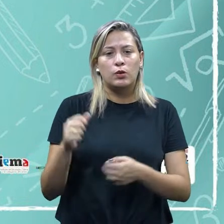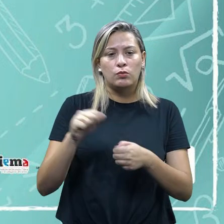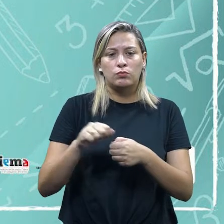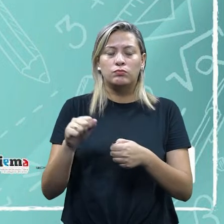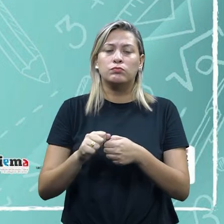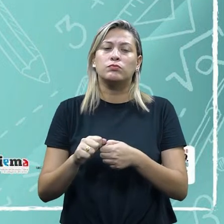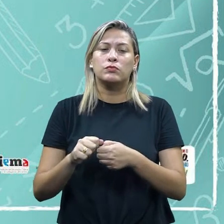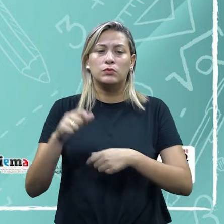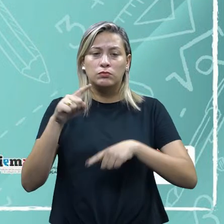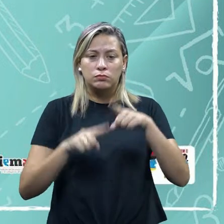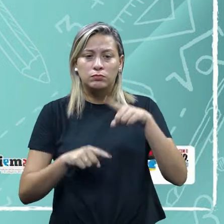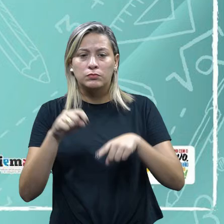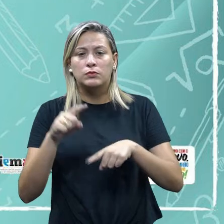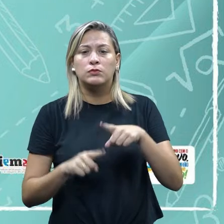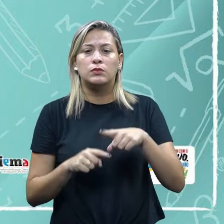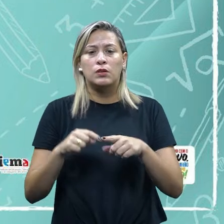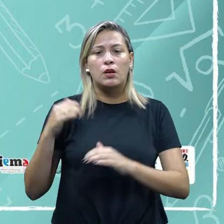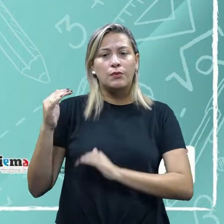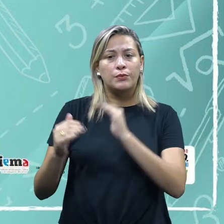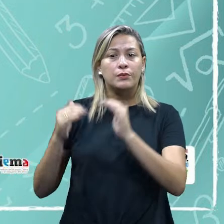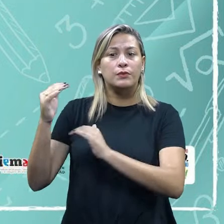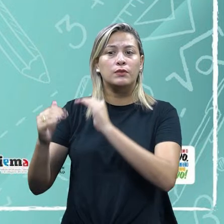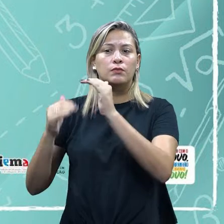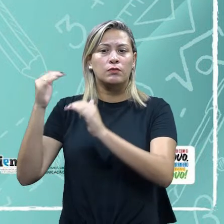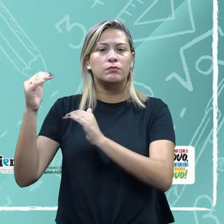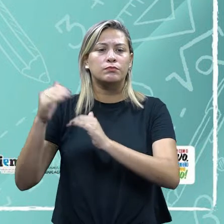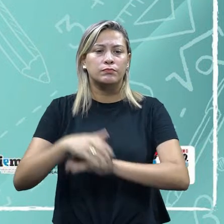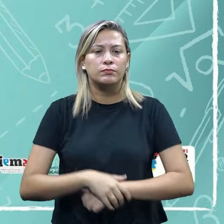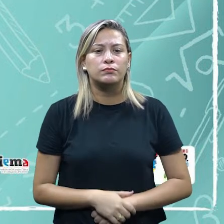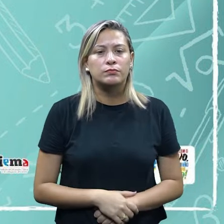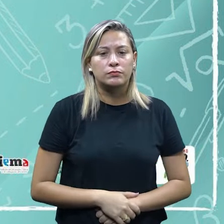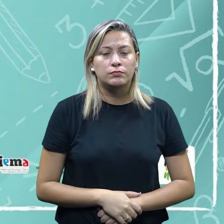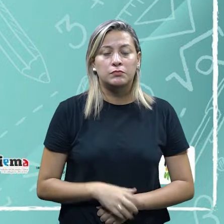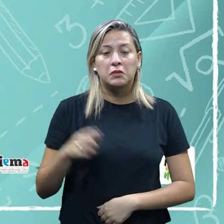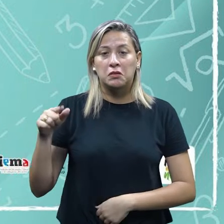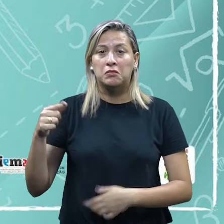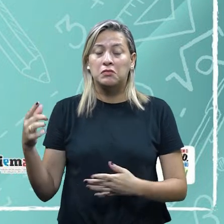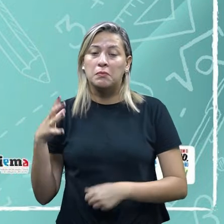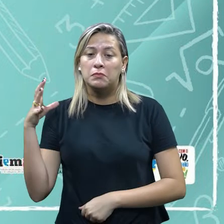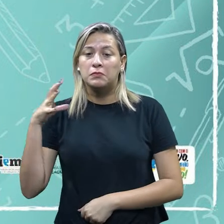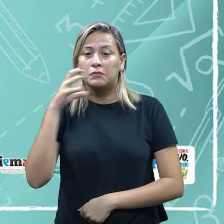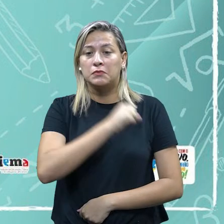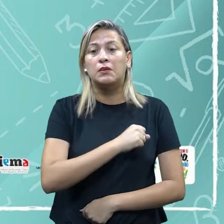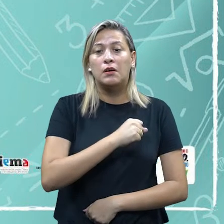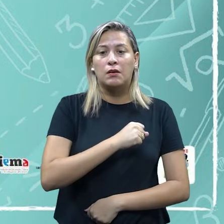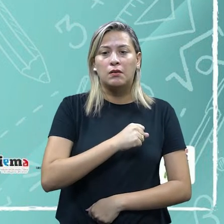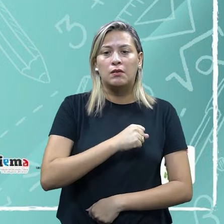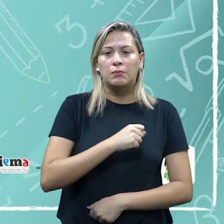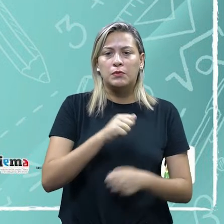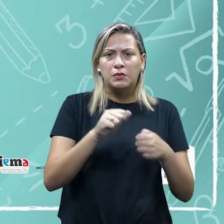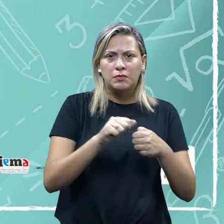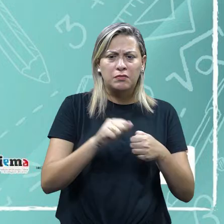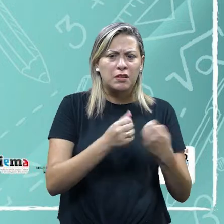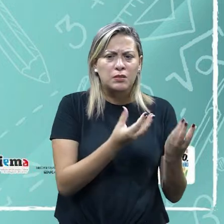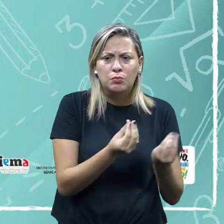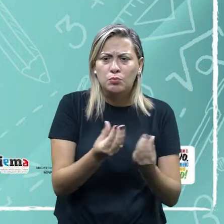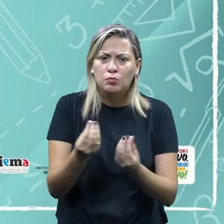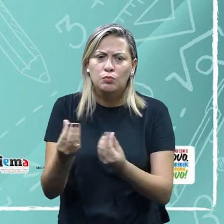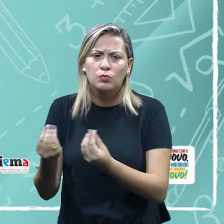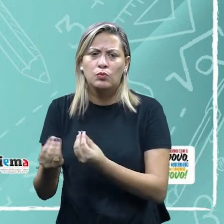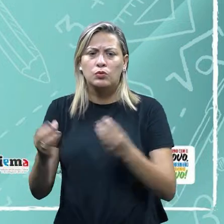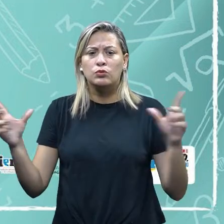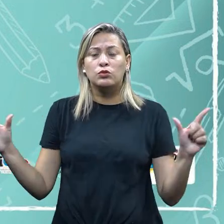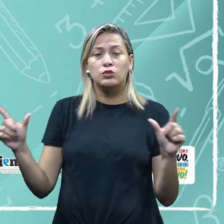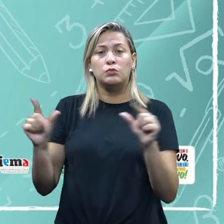e do ciclo de desenvolvimento dos processos, tornando a execução da atividade muito rápida e aumentando a produção através da redução